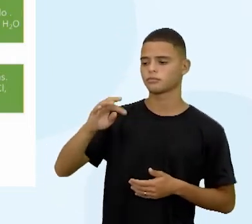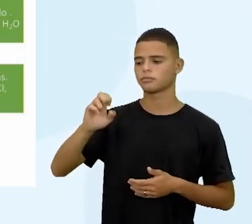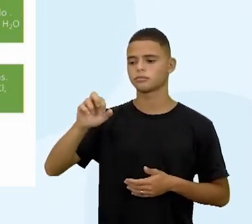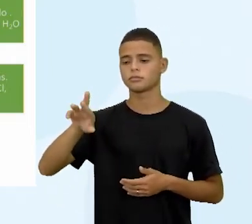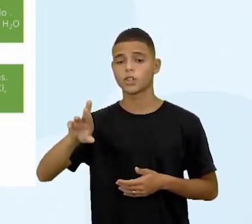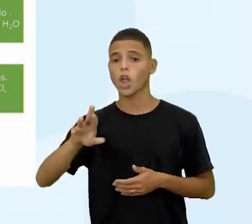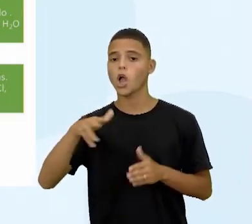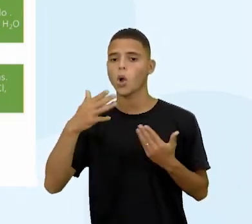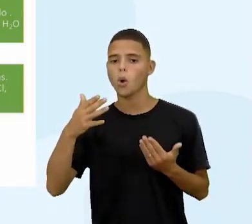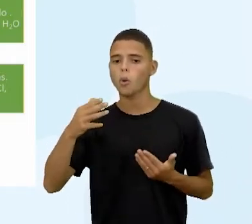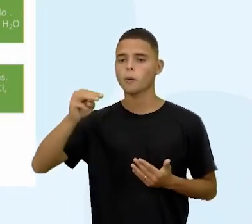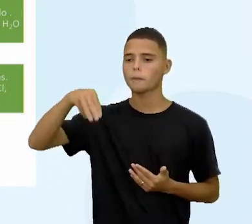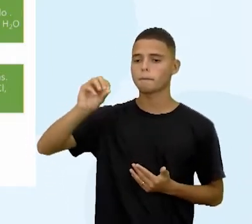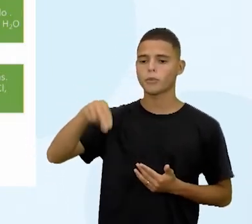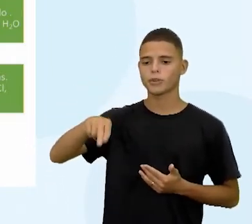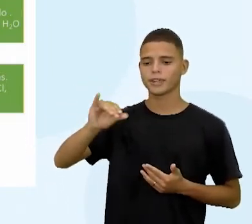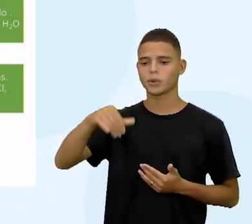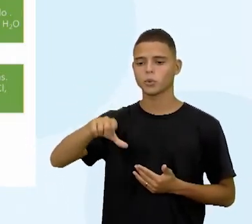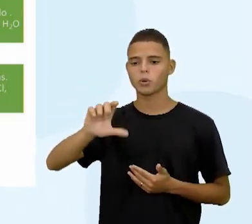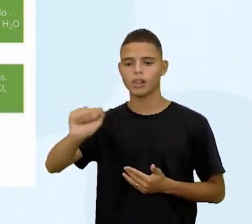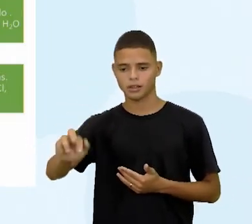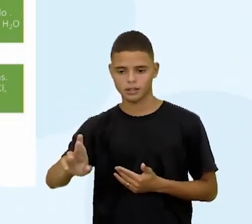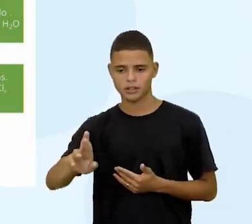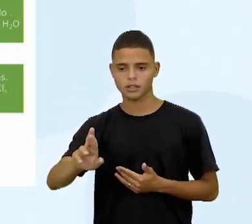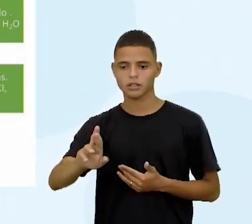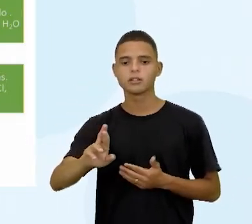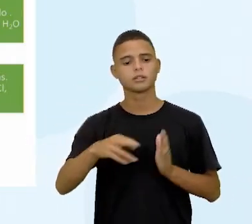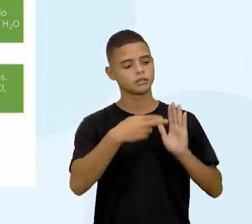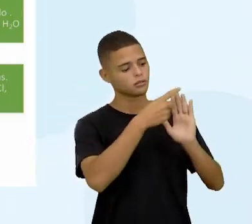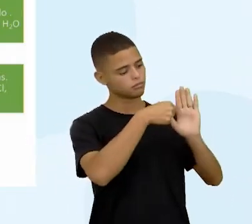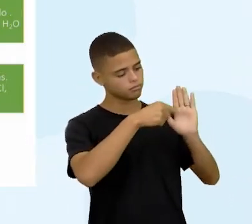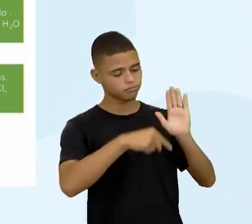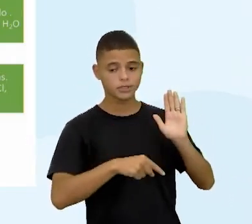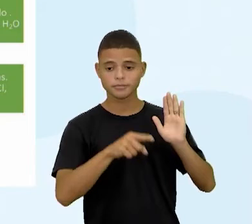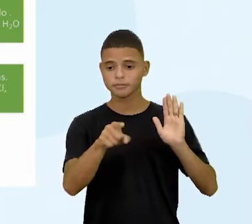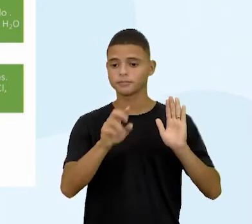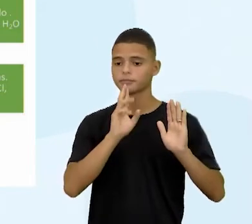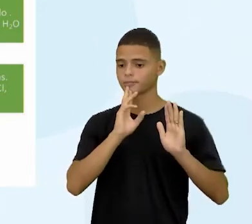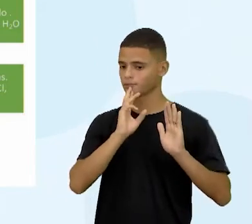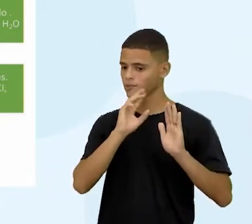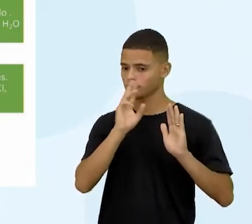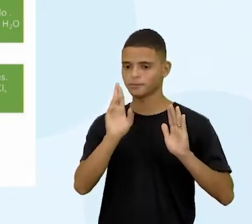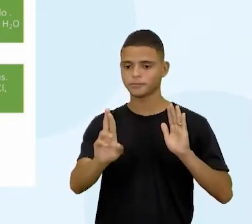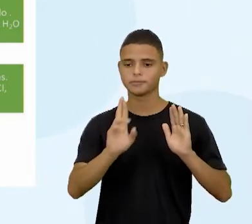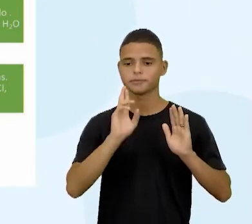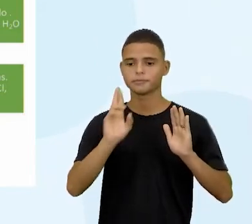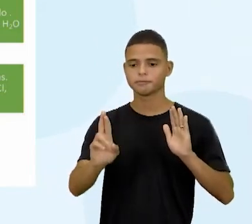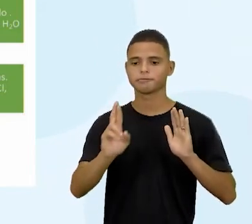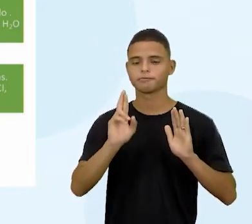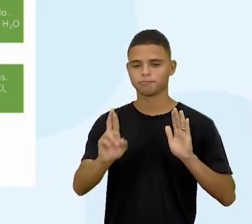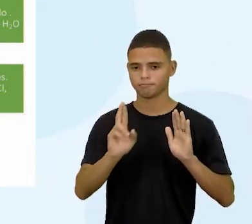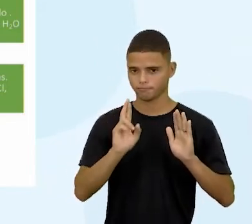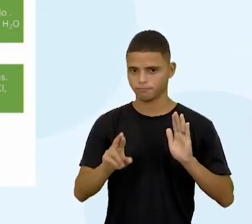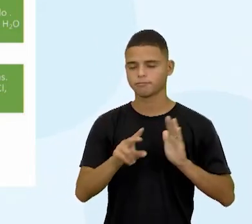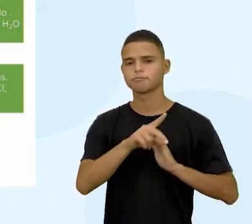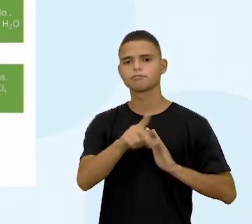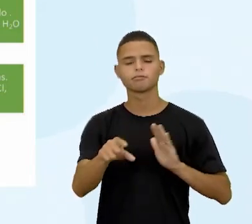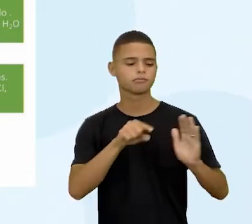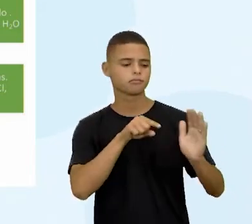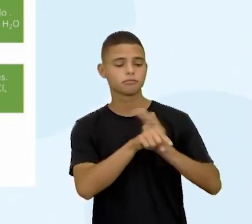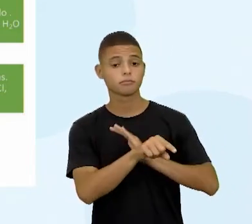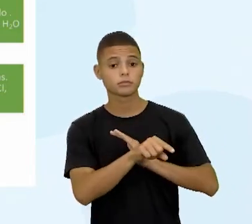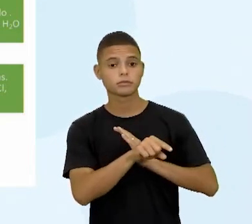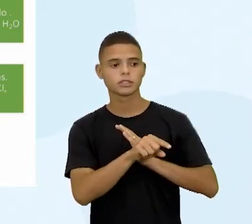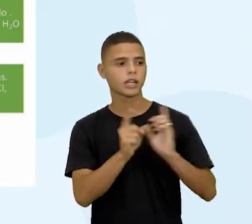ou intramolecular. Então ele é um fluxograma que você vai respondendo as perguntas e de acordo com a pergunta que você responde,